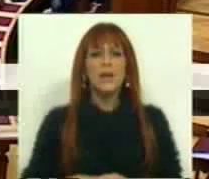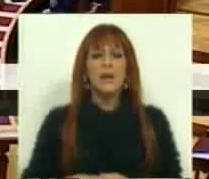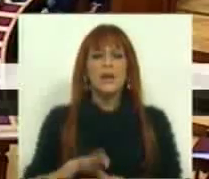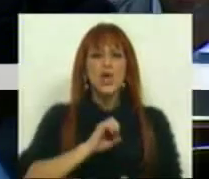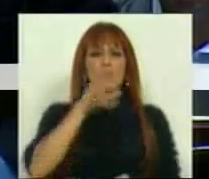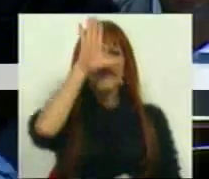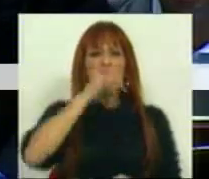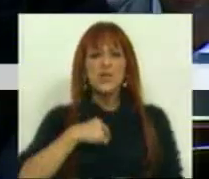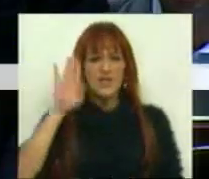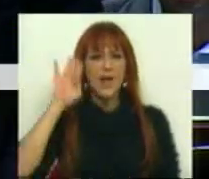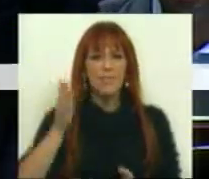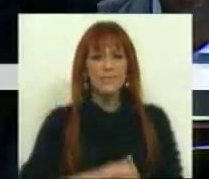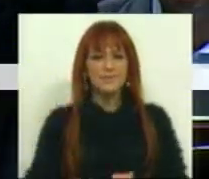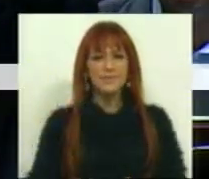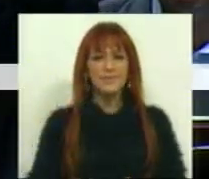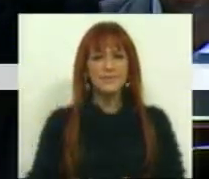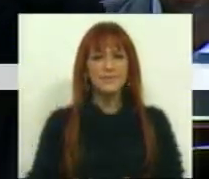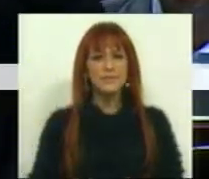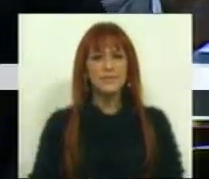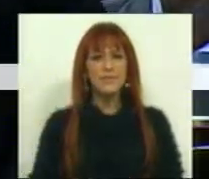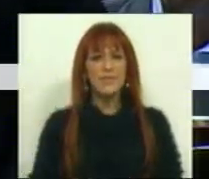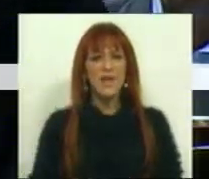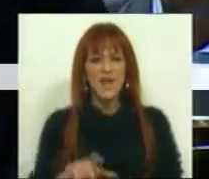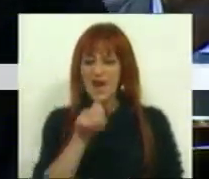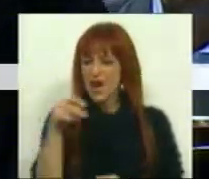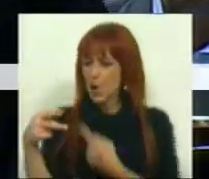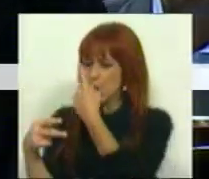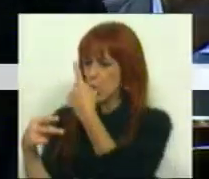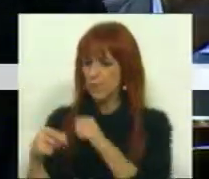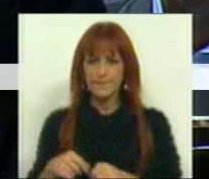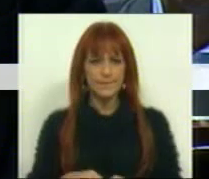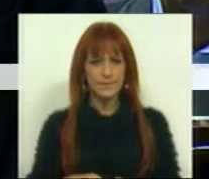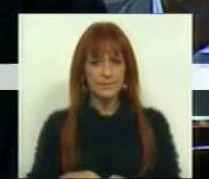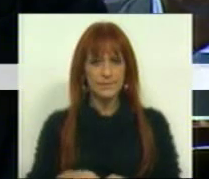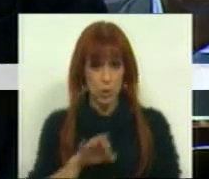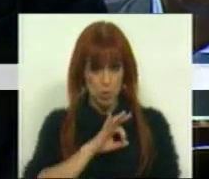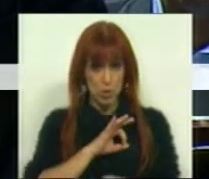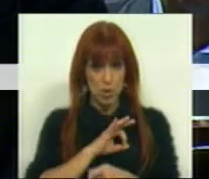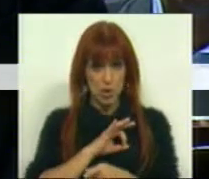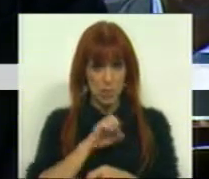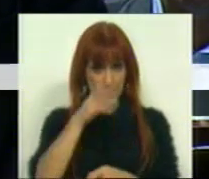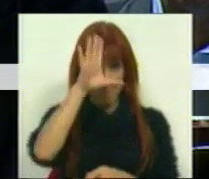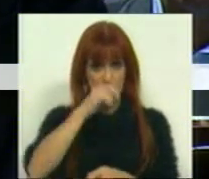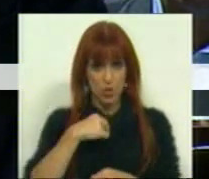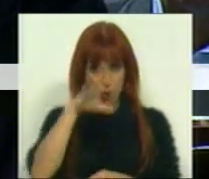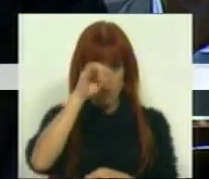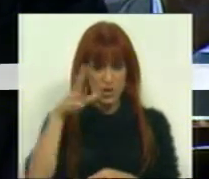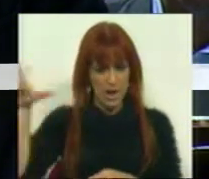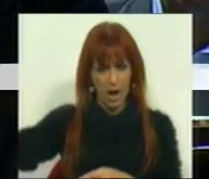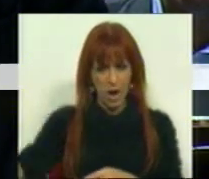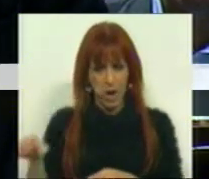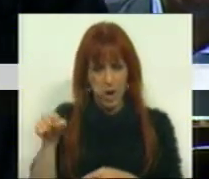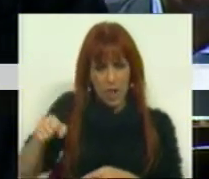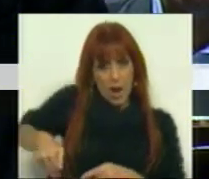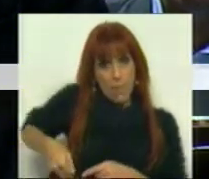Sr. Primeiro-Ministro, sabe que cada euro que o Sr. Primeiro-Ministro e o Governo vão buscar aos